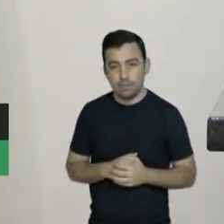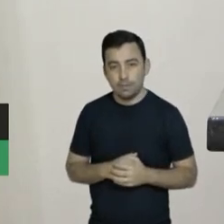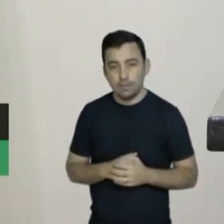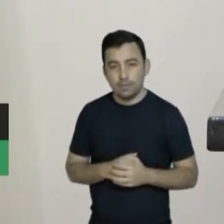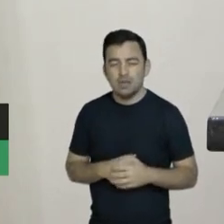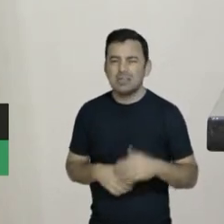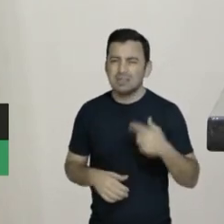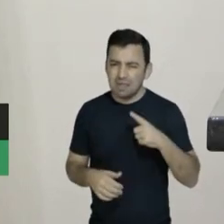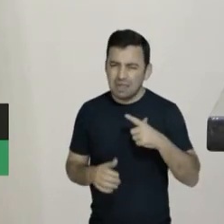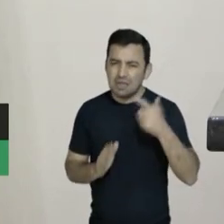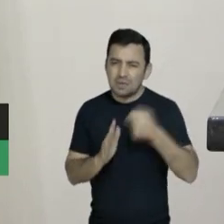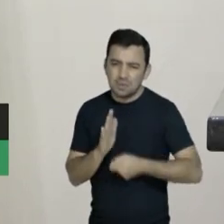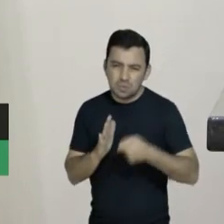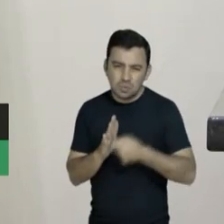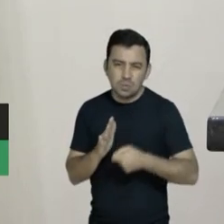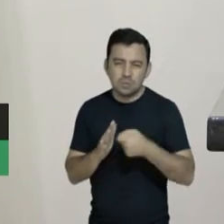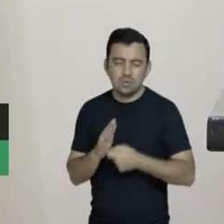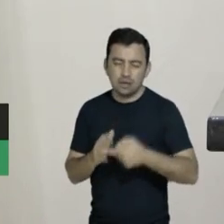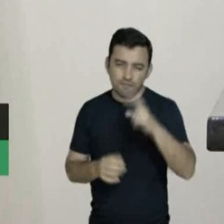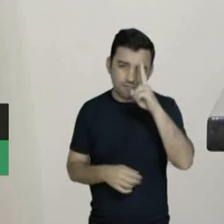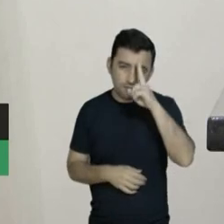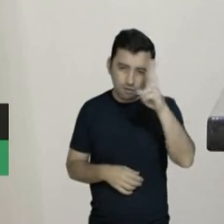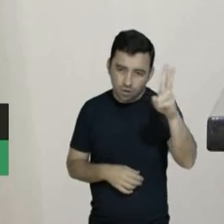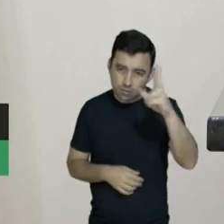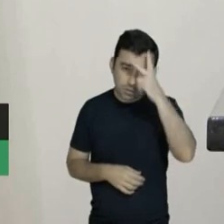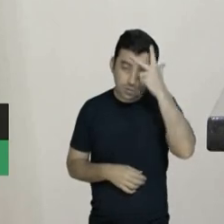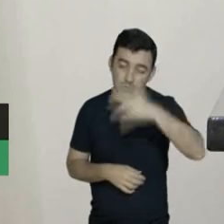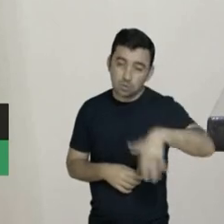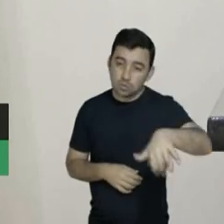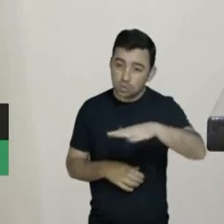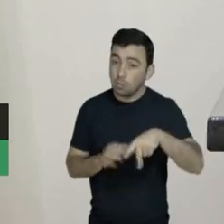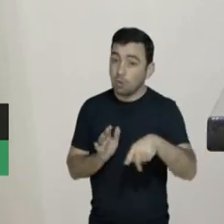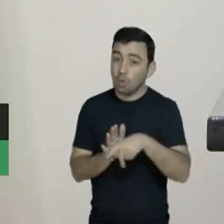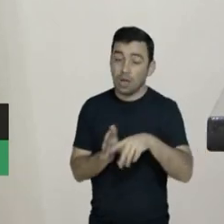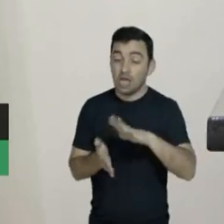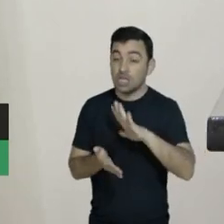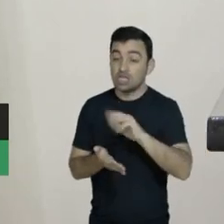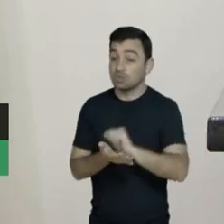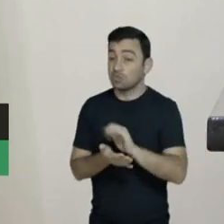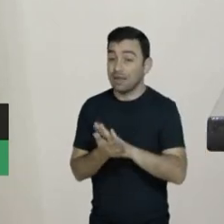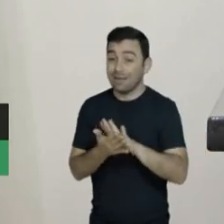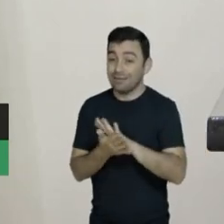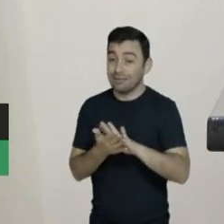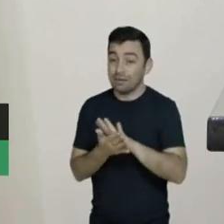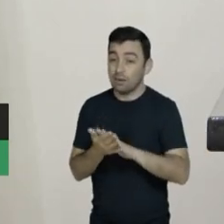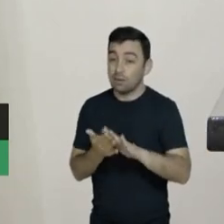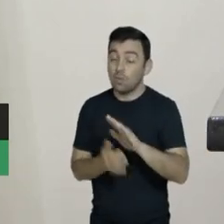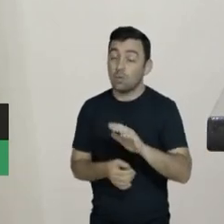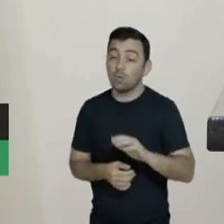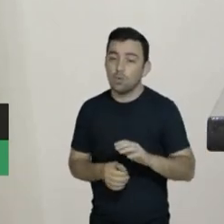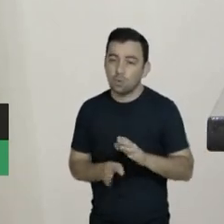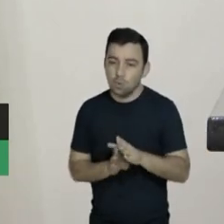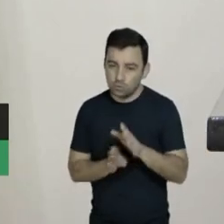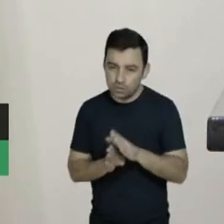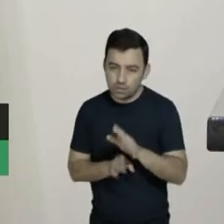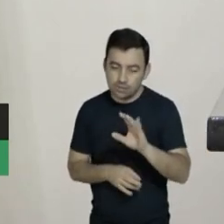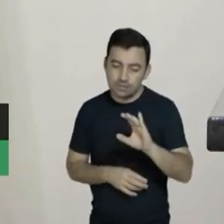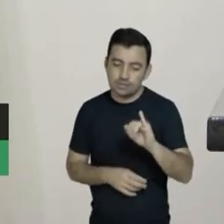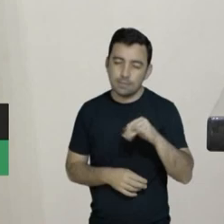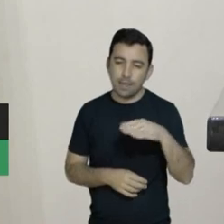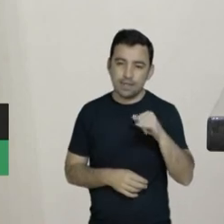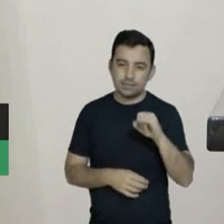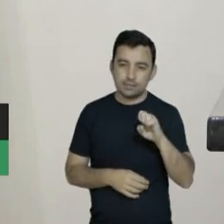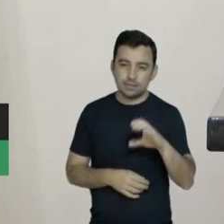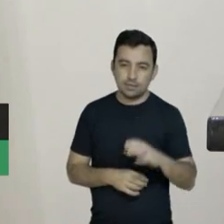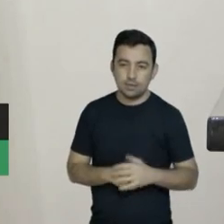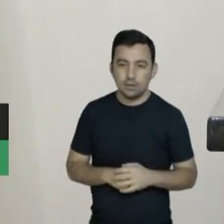lutas fortíssimas com as pessoas que não são registradas no Conselho, no Sindimóvel, na Simesc,